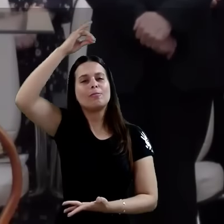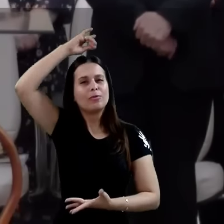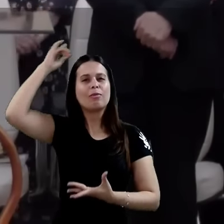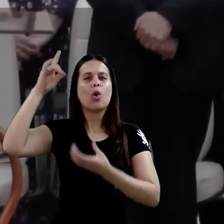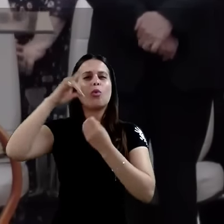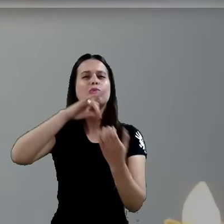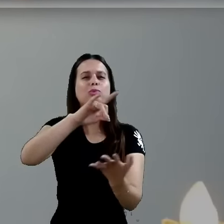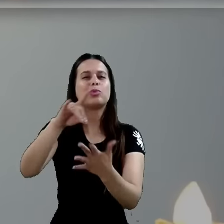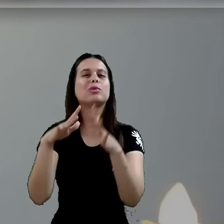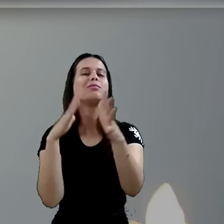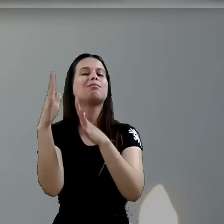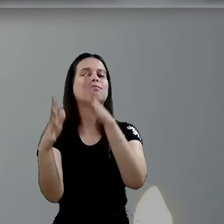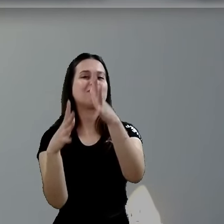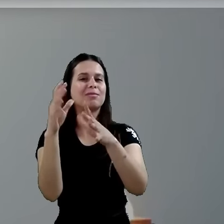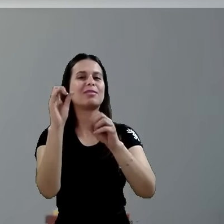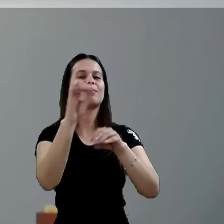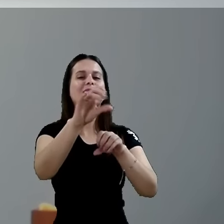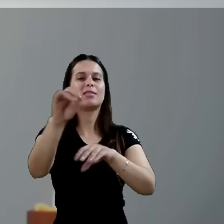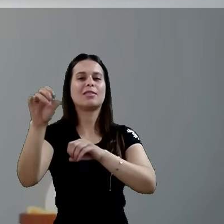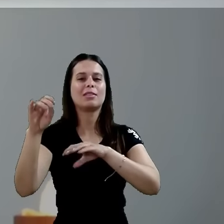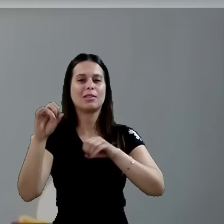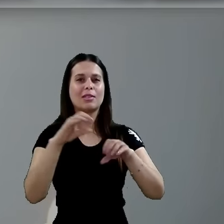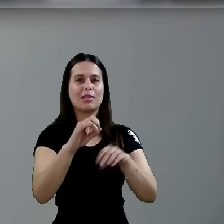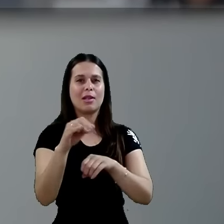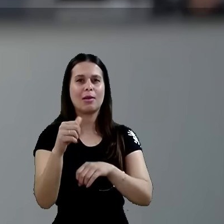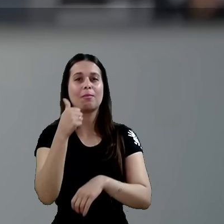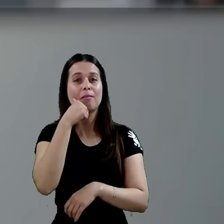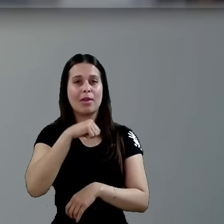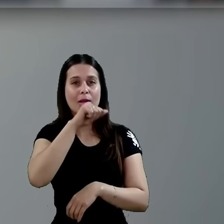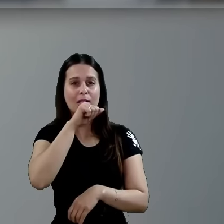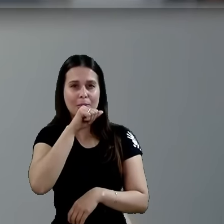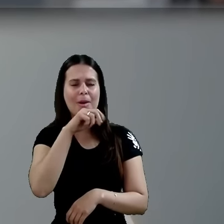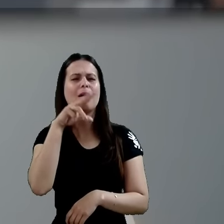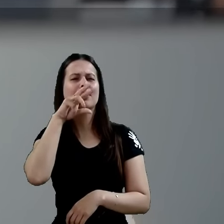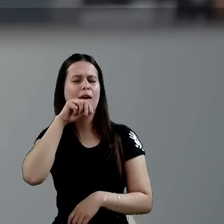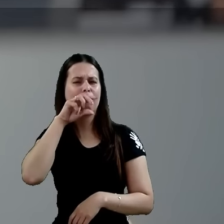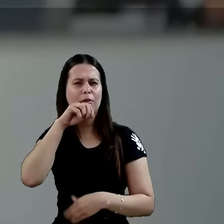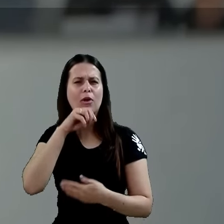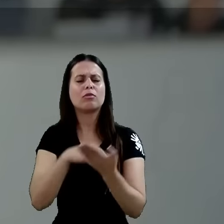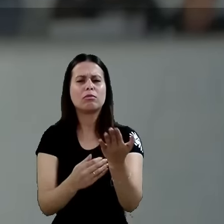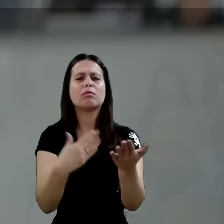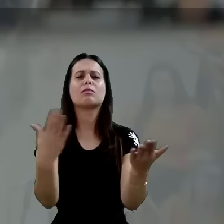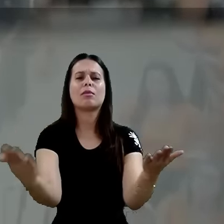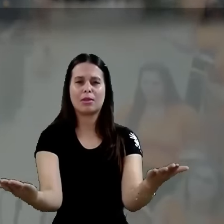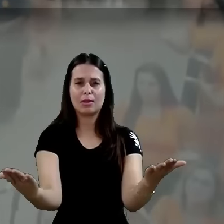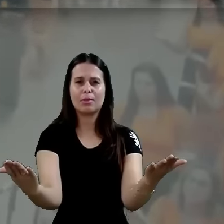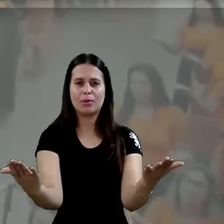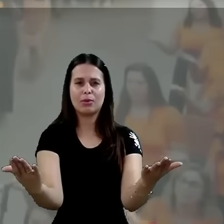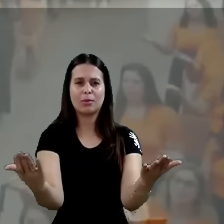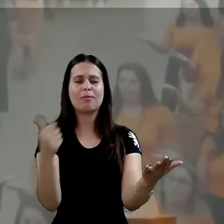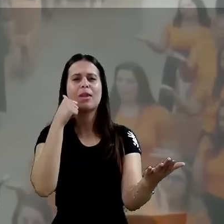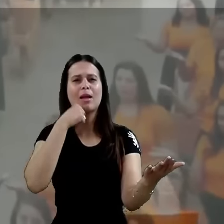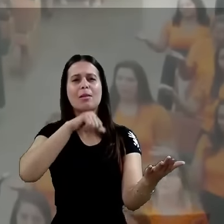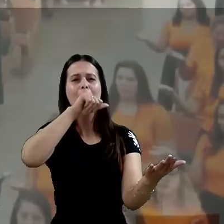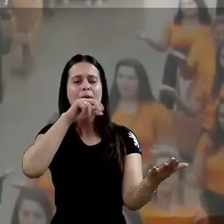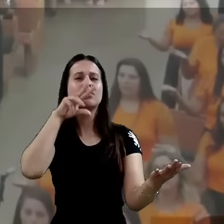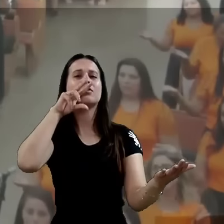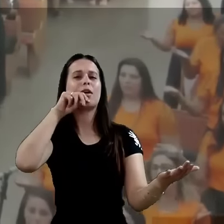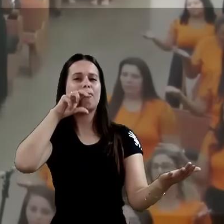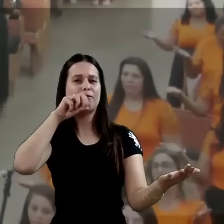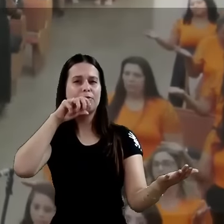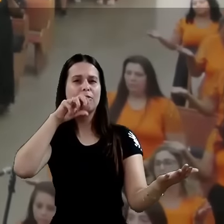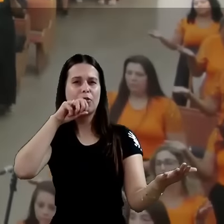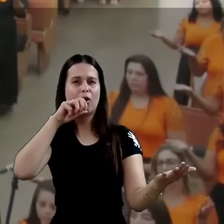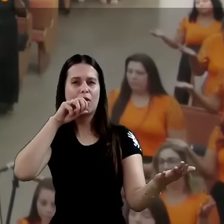a igreja as mães estendam as mãos assim as avós estendam as mãos as mães e as avós